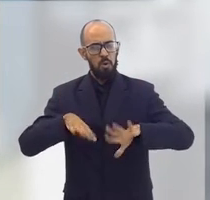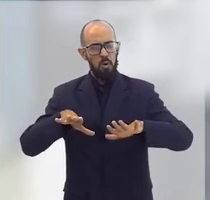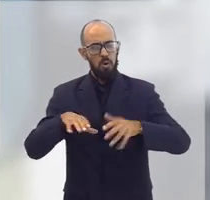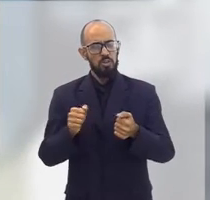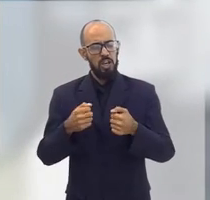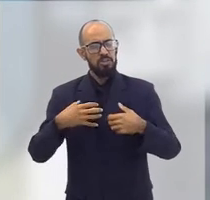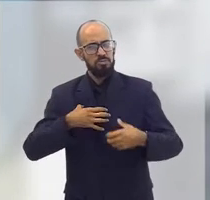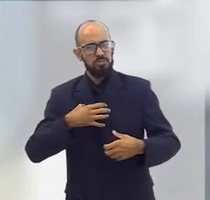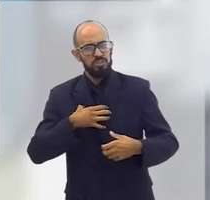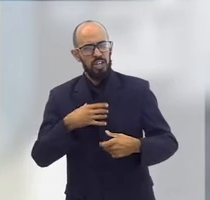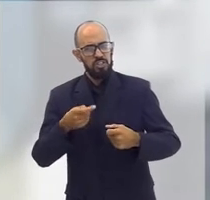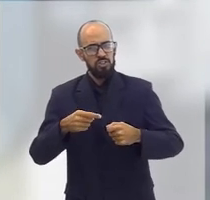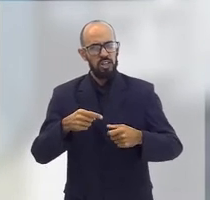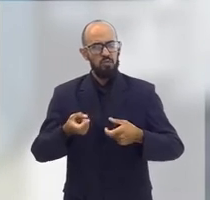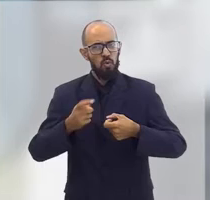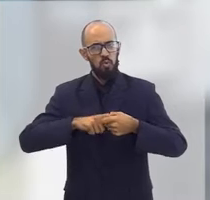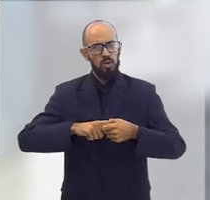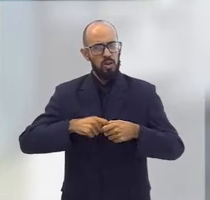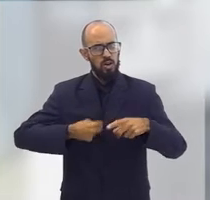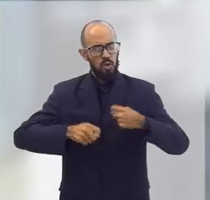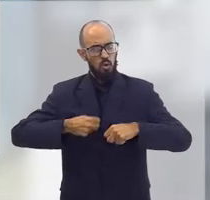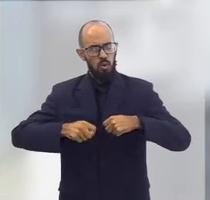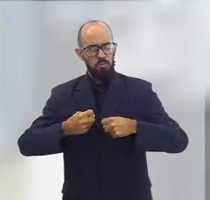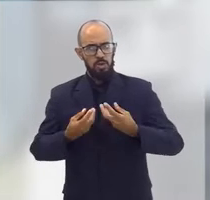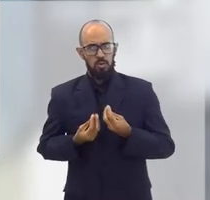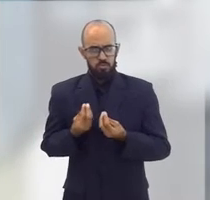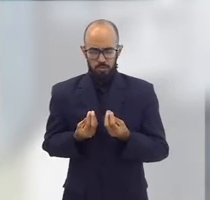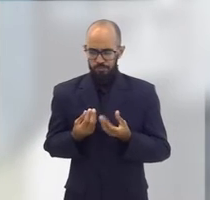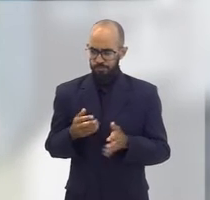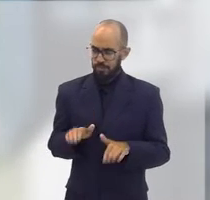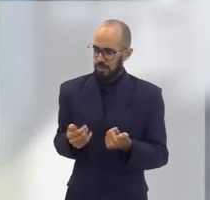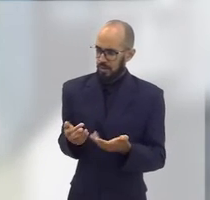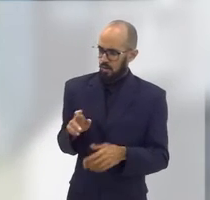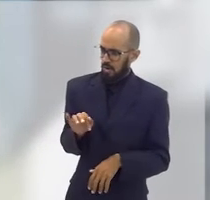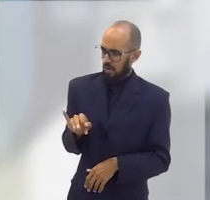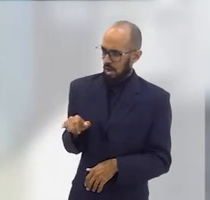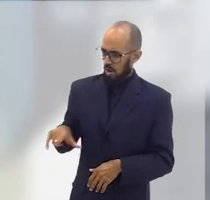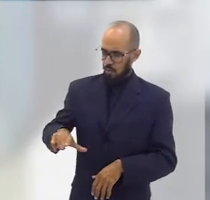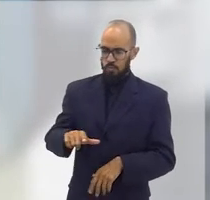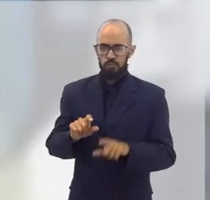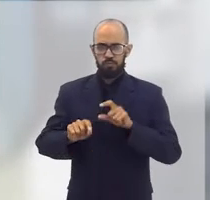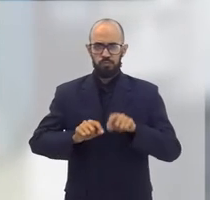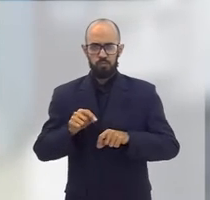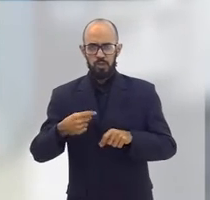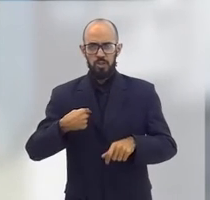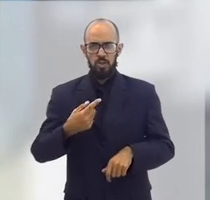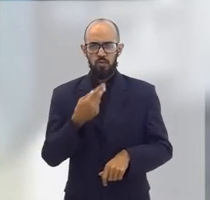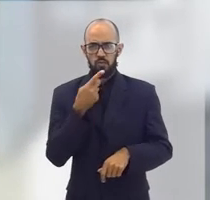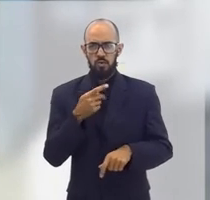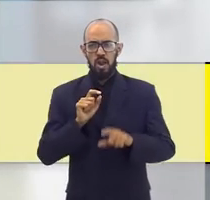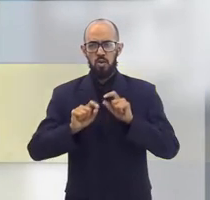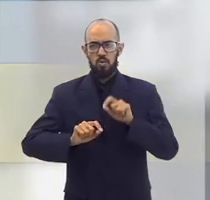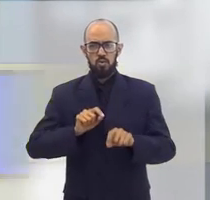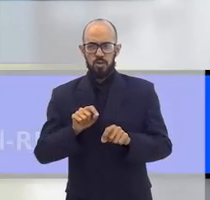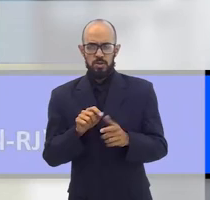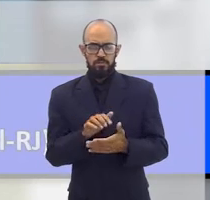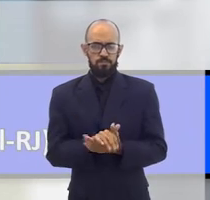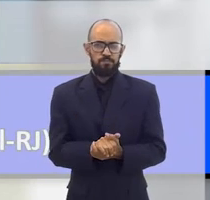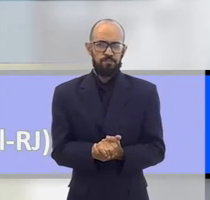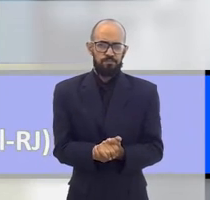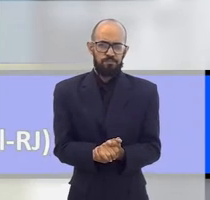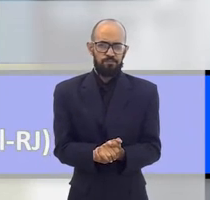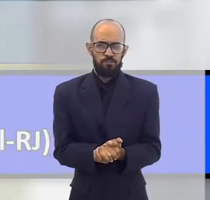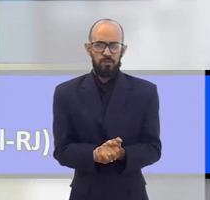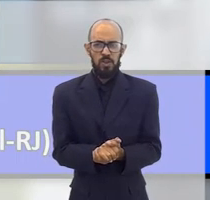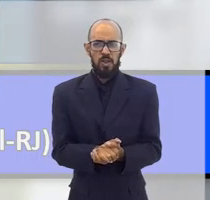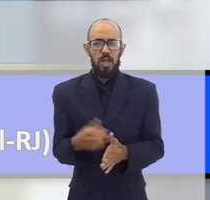um reaquecimento da economia? Em que pé a gente anda hoje? Rafael, eu costumo fazer uma